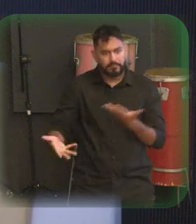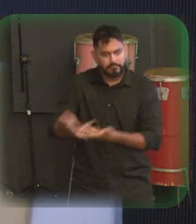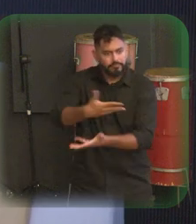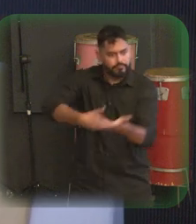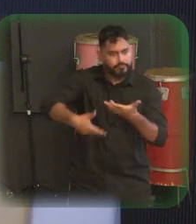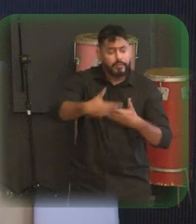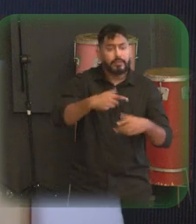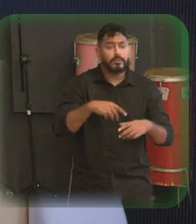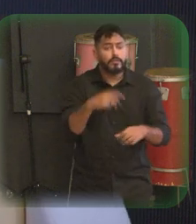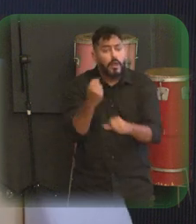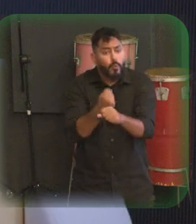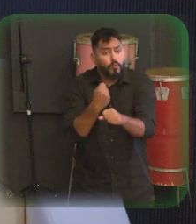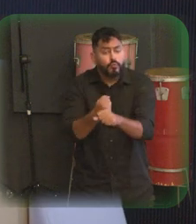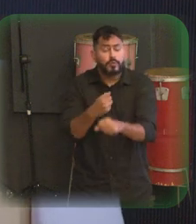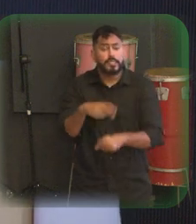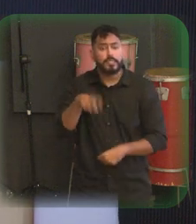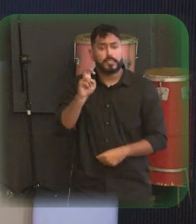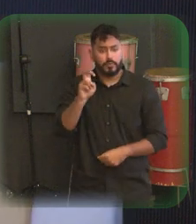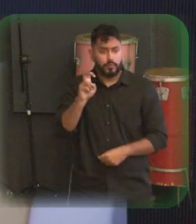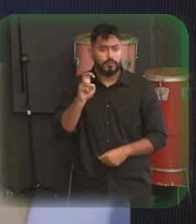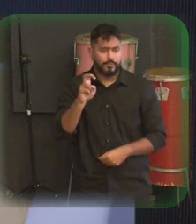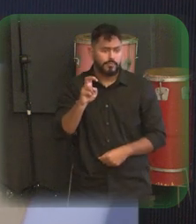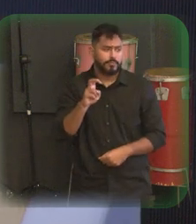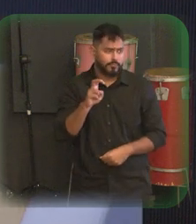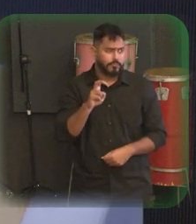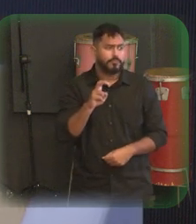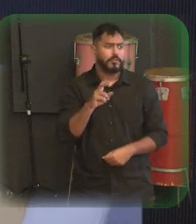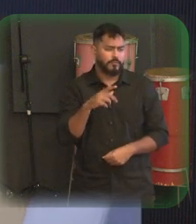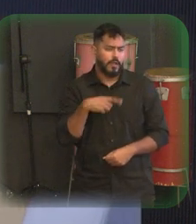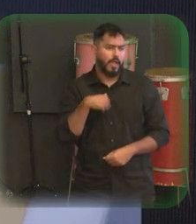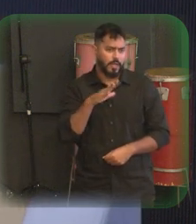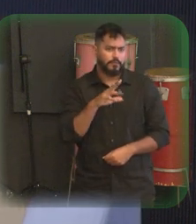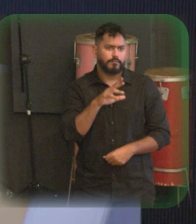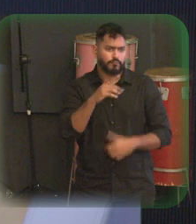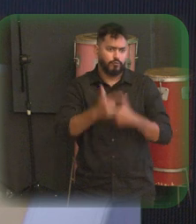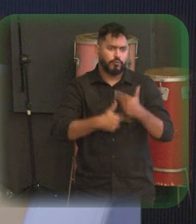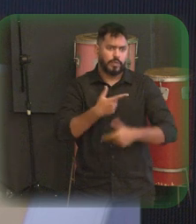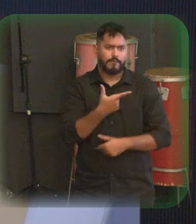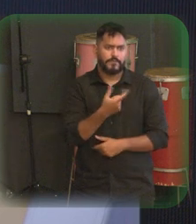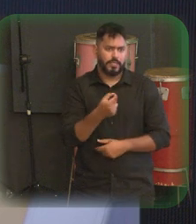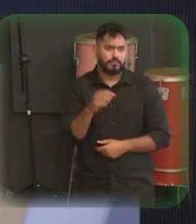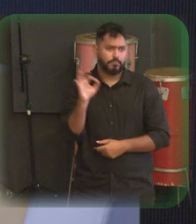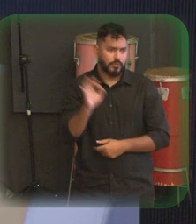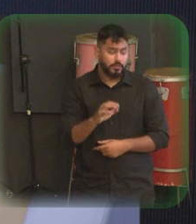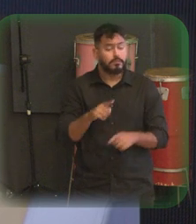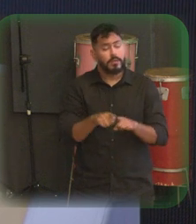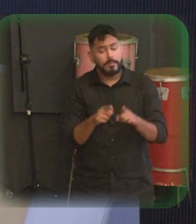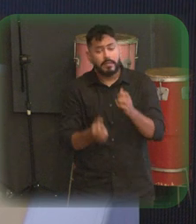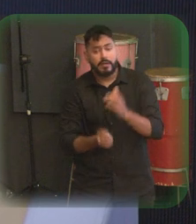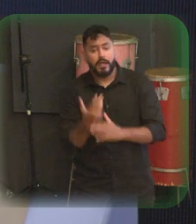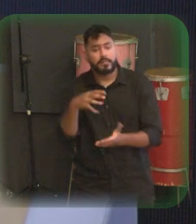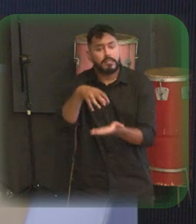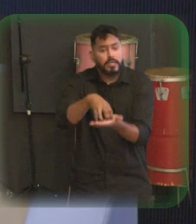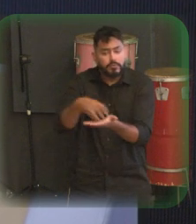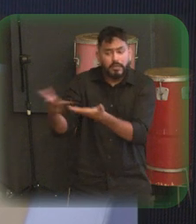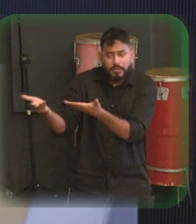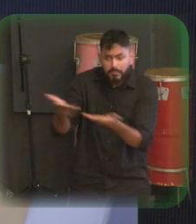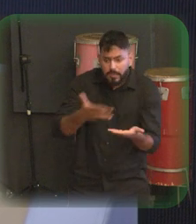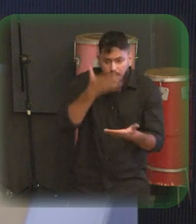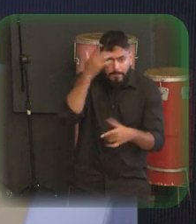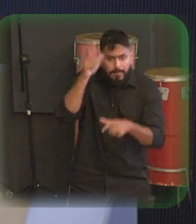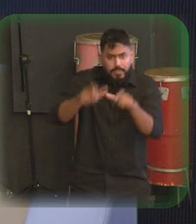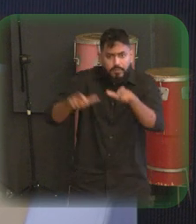UPAs especialidades que já existem, mas funcionam a 20% cada uma delas. Em 5 delas, nós vamos criar centros de atendimento para as pessoas com